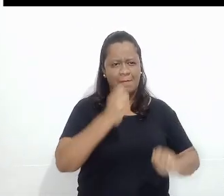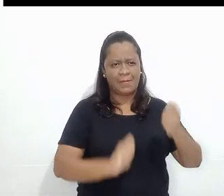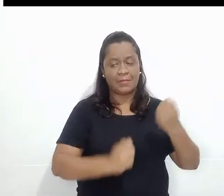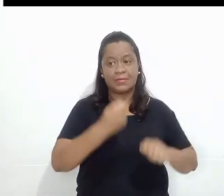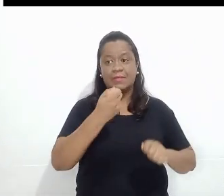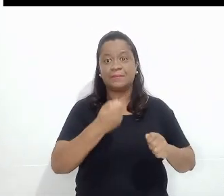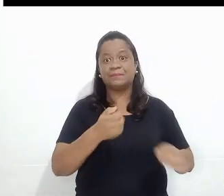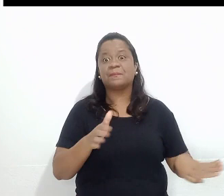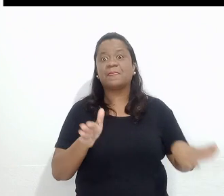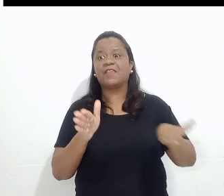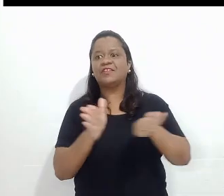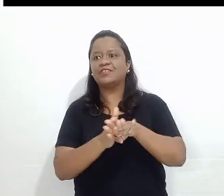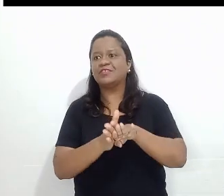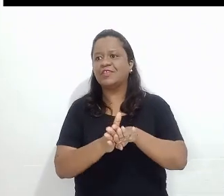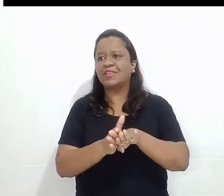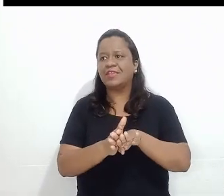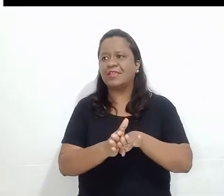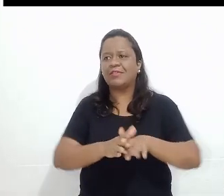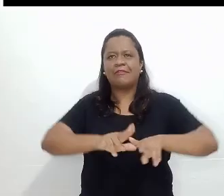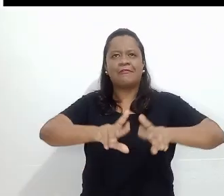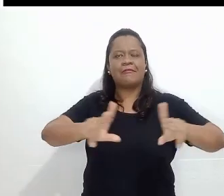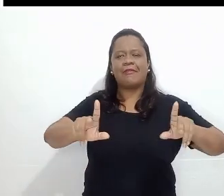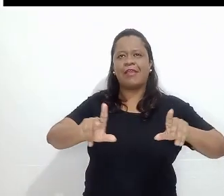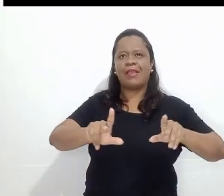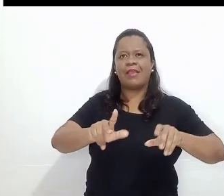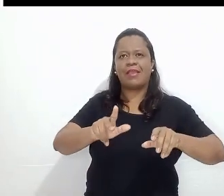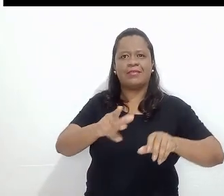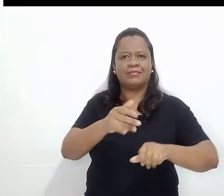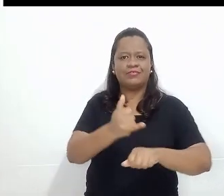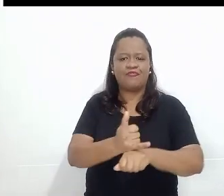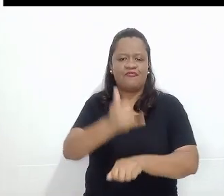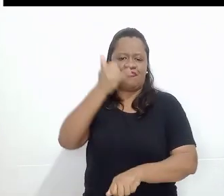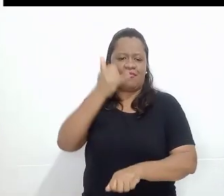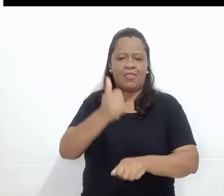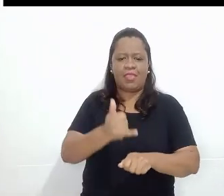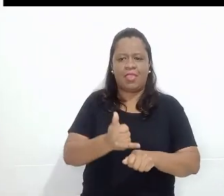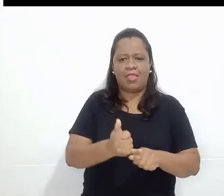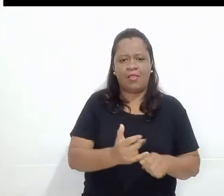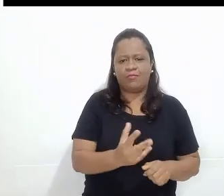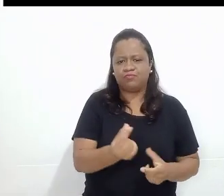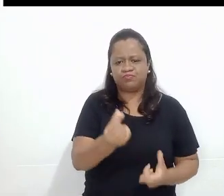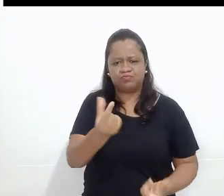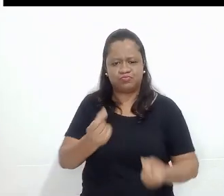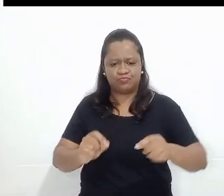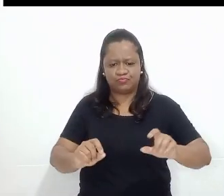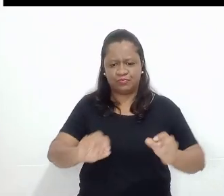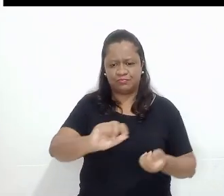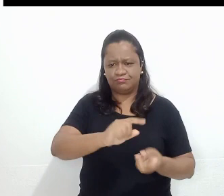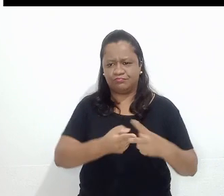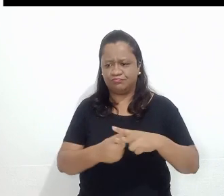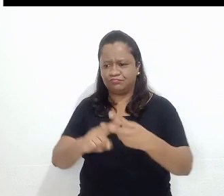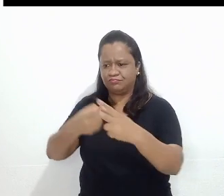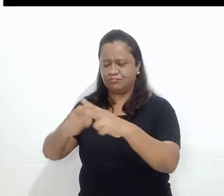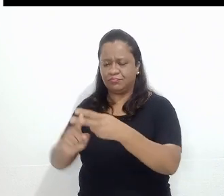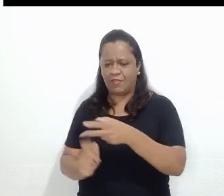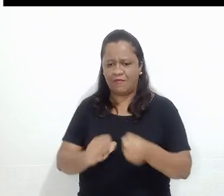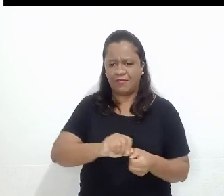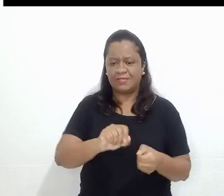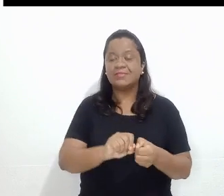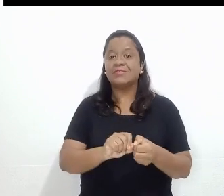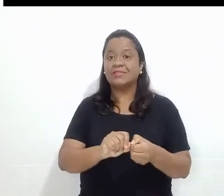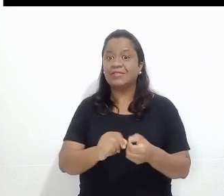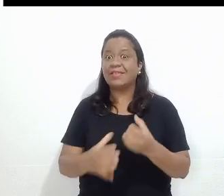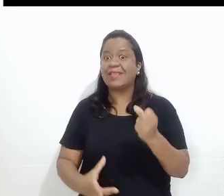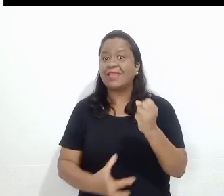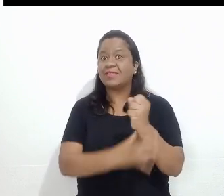lá com vários tubos, com ferros, com grampos, com coisas e tal, e eles vão prendendo e vão fazendo, e eles garantem a